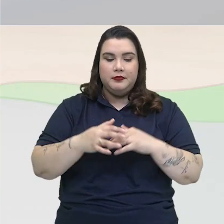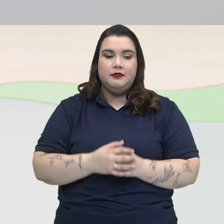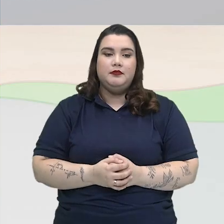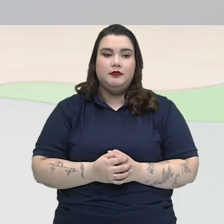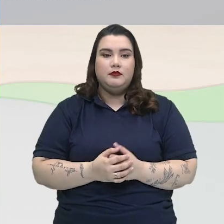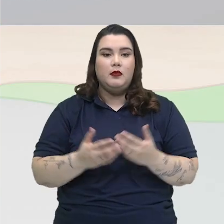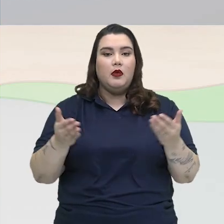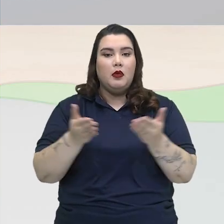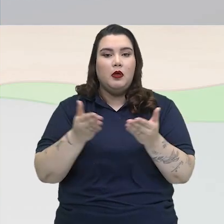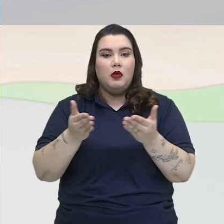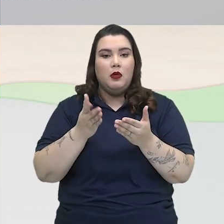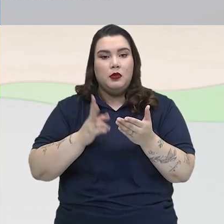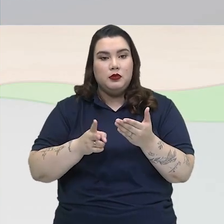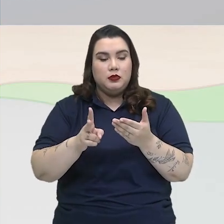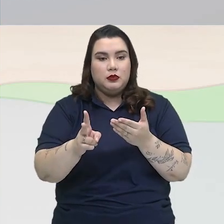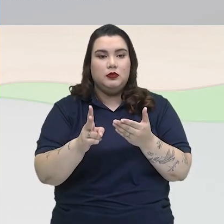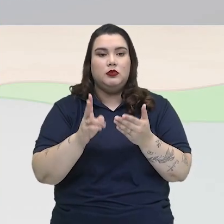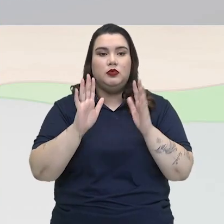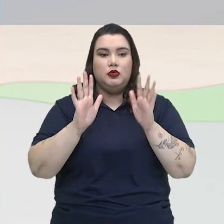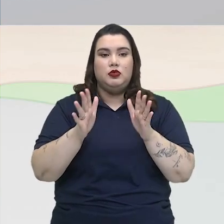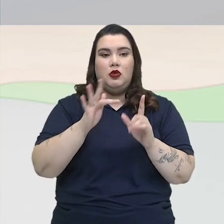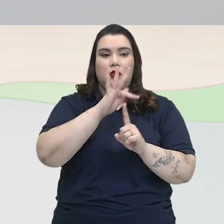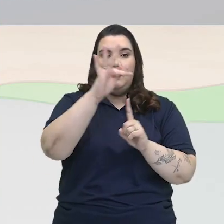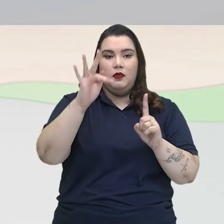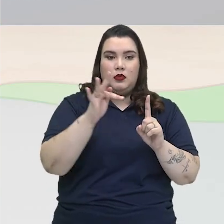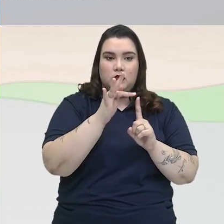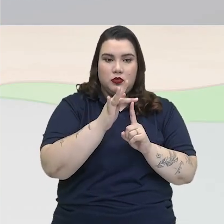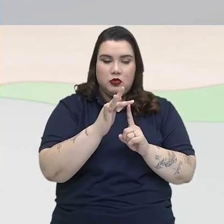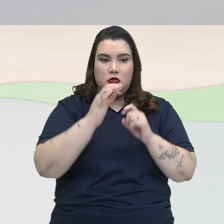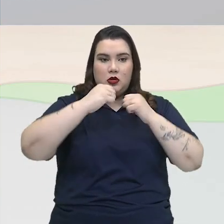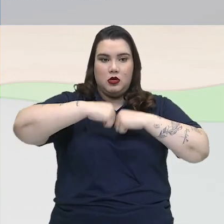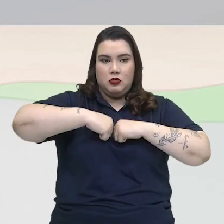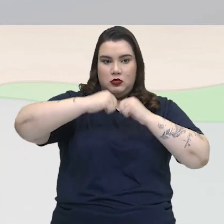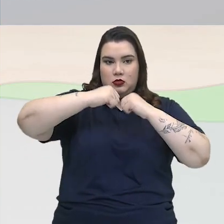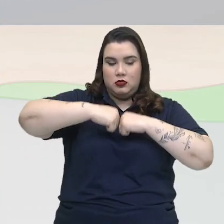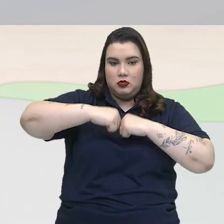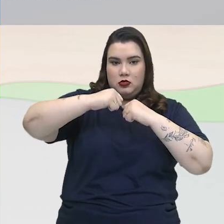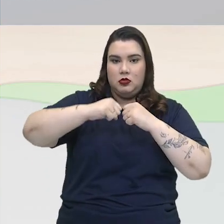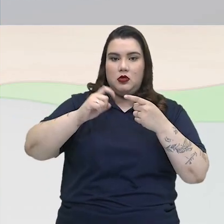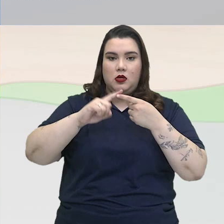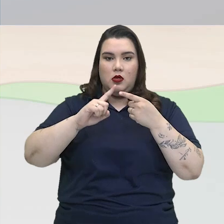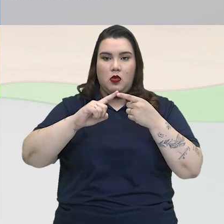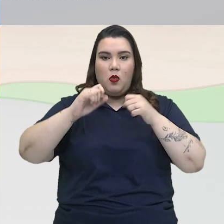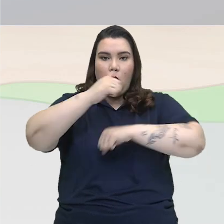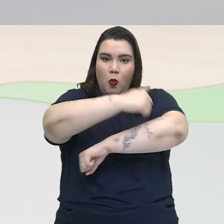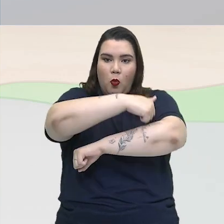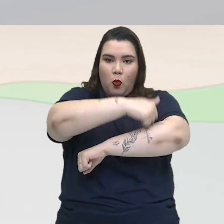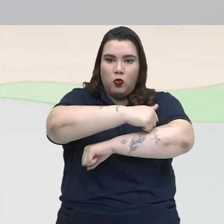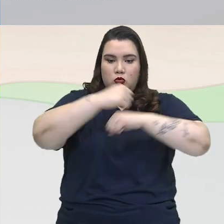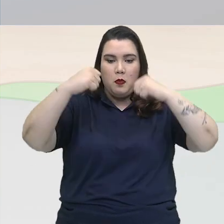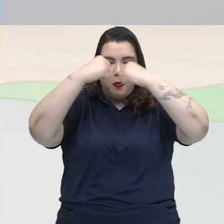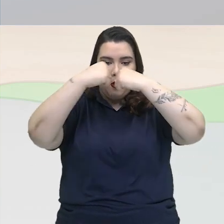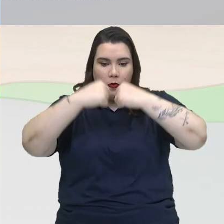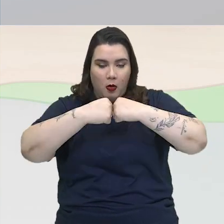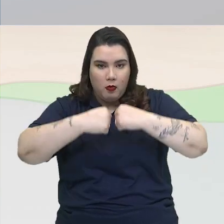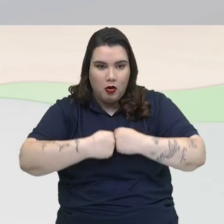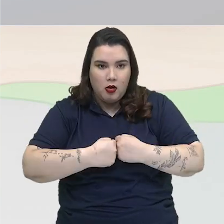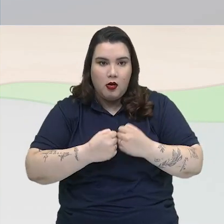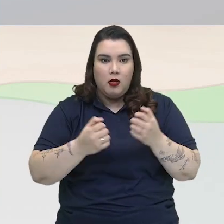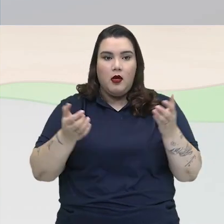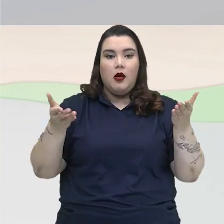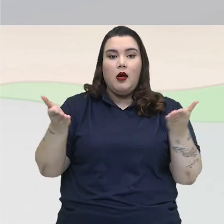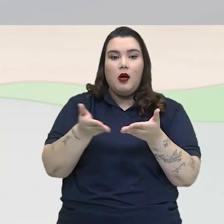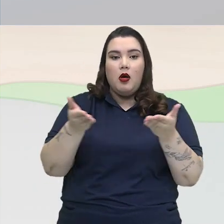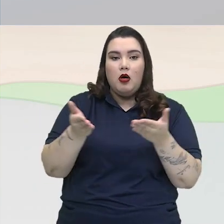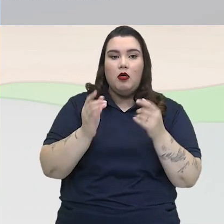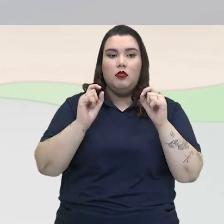vamos continuar. Nós vimos aí a função das articulações, a união, né, dos ossos, e agora nós